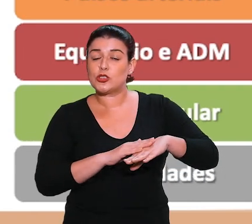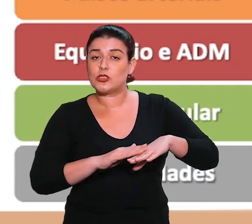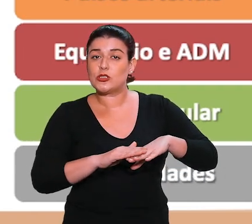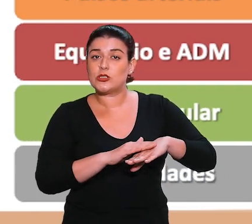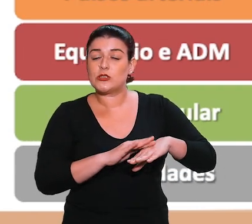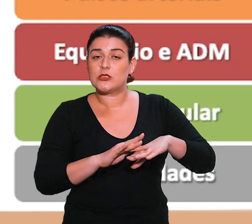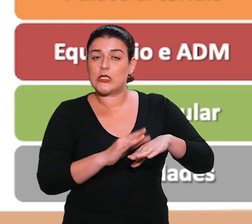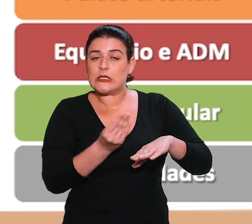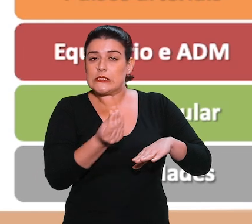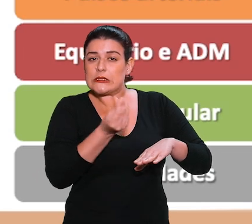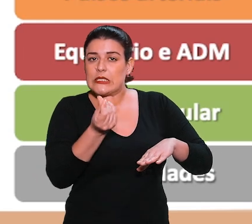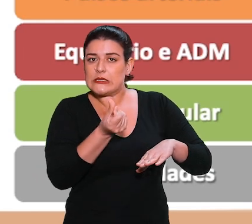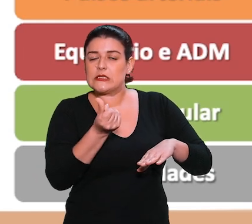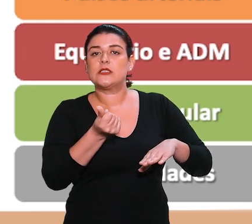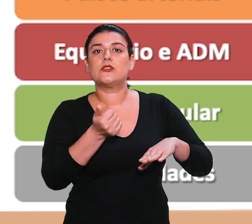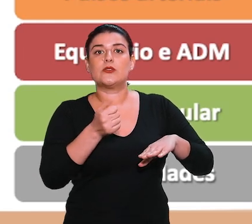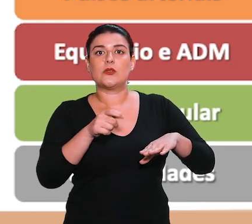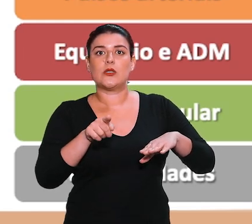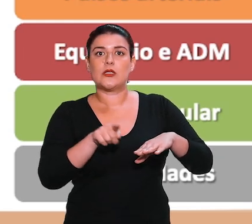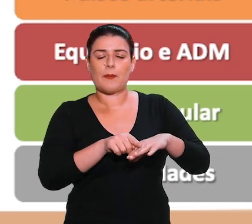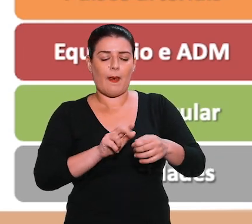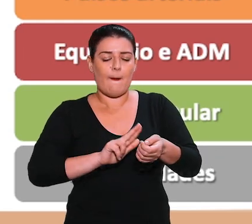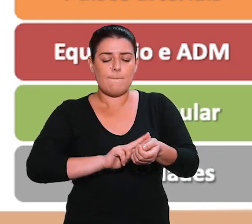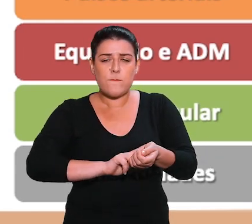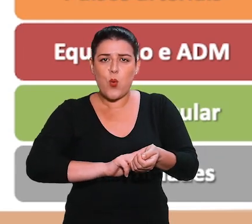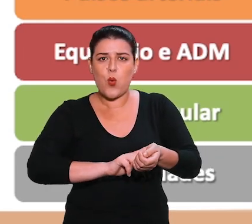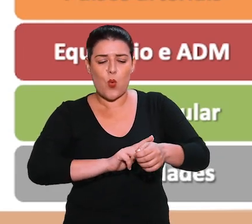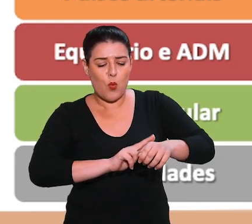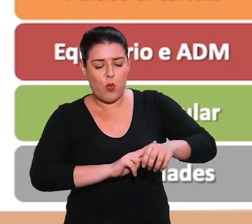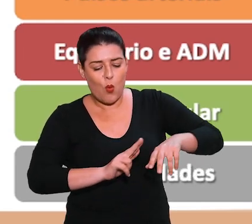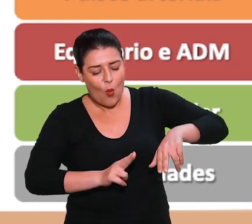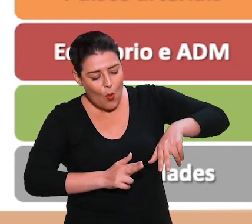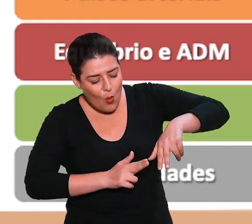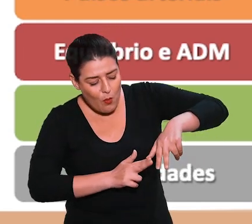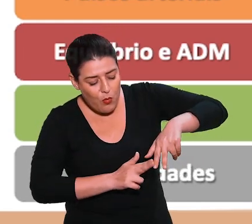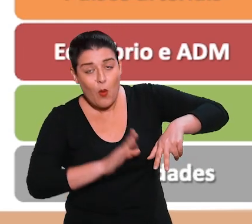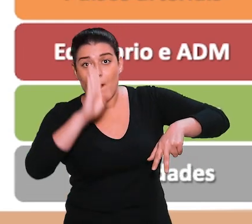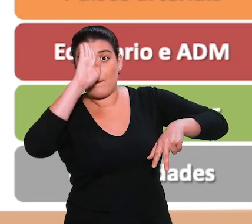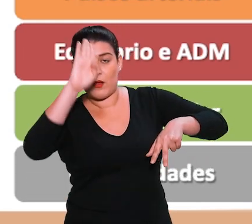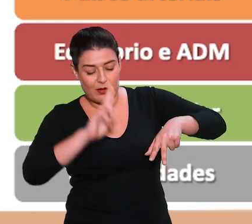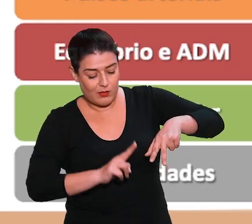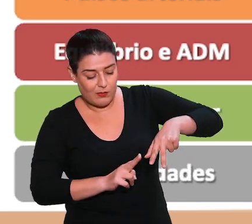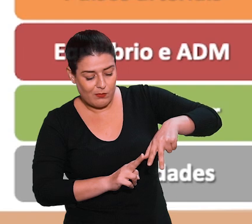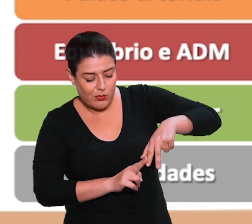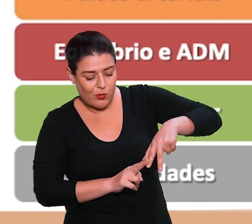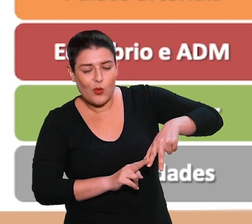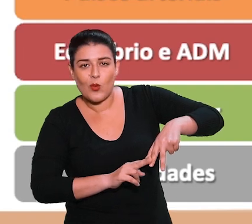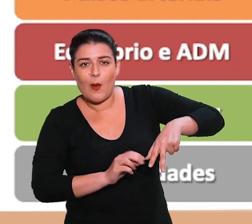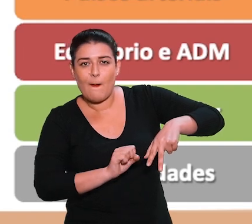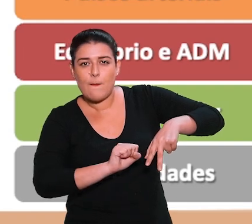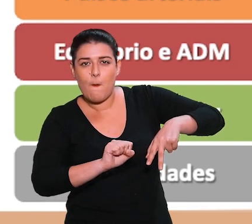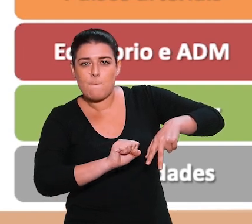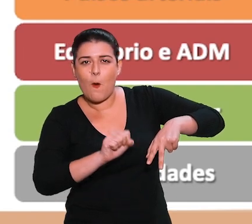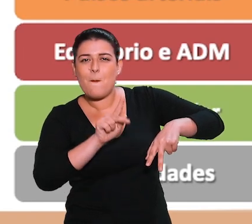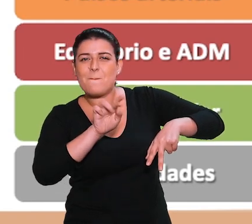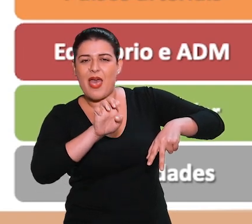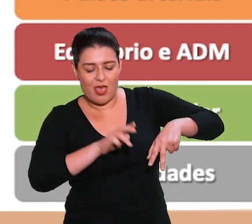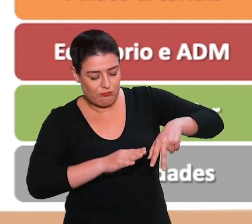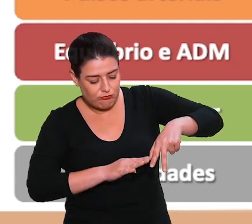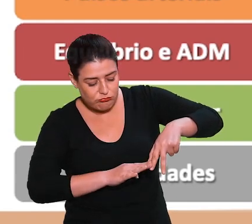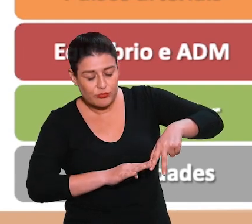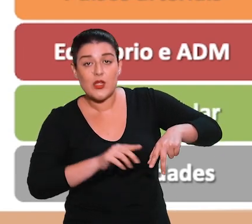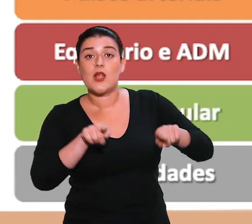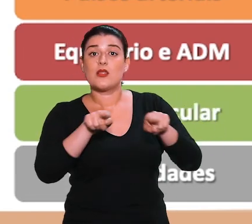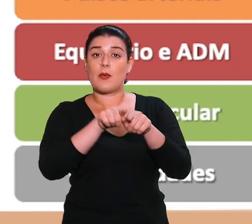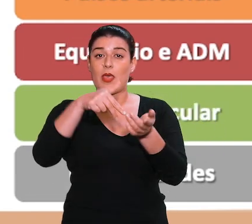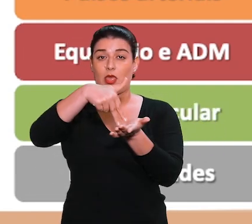alteração nervosa. Verificação dos pulsos, principalmente do pedioso, que é aquele que a gente encontra no pé. O